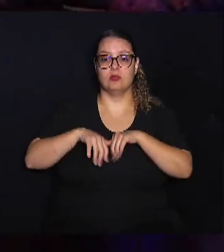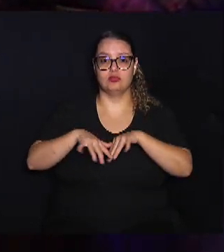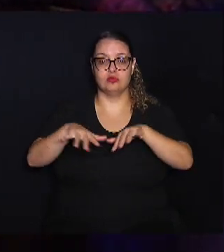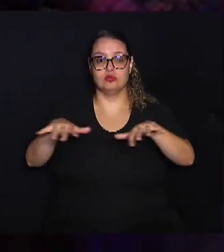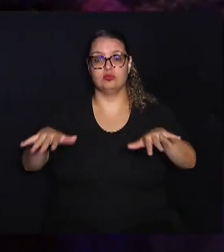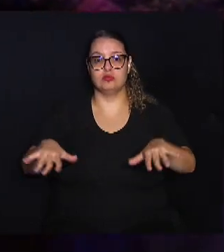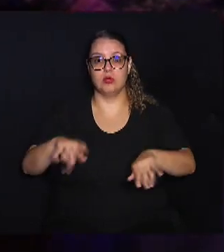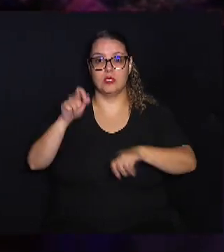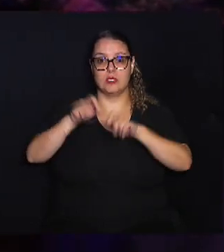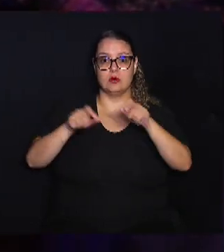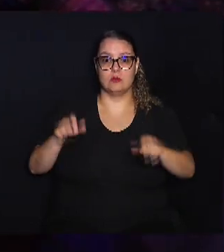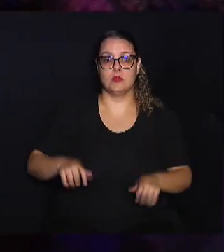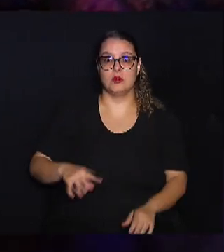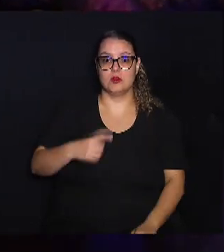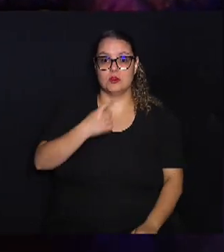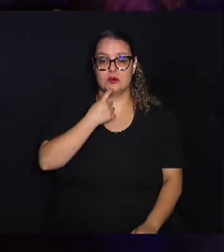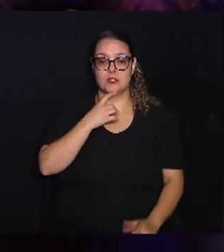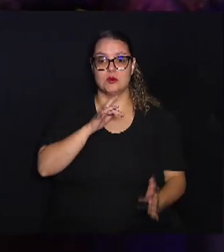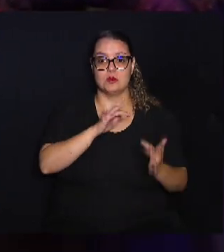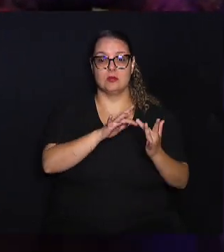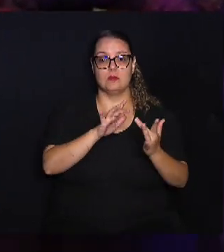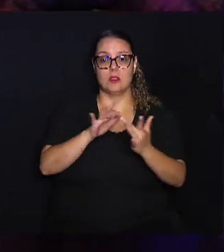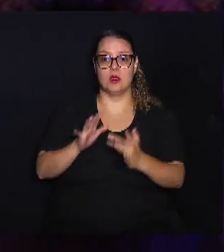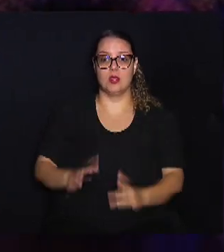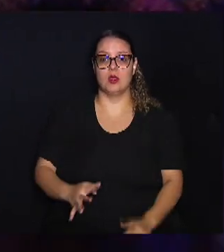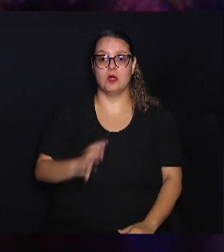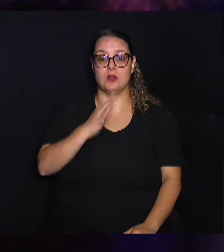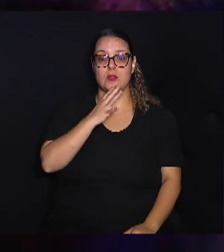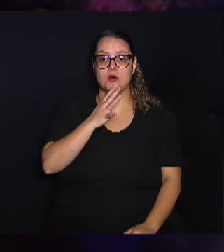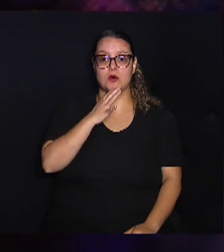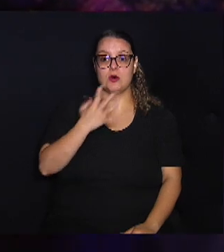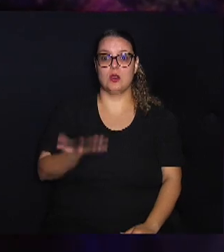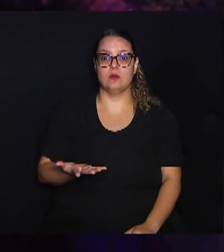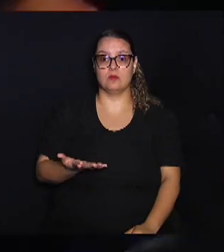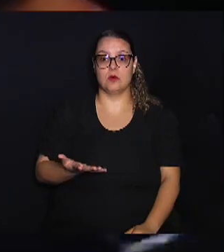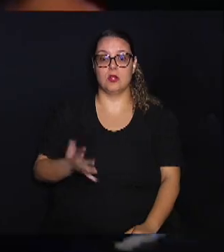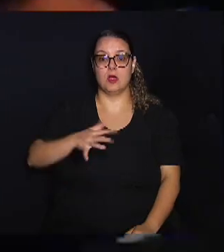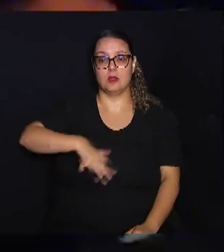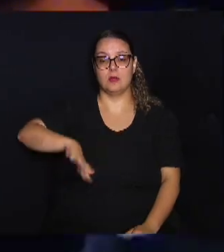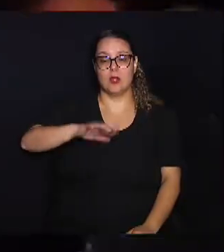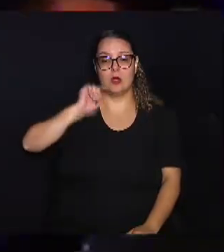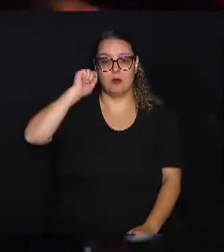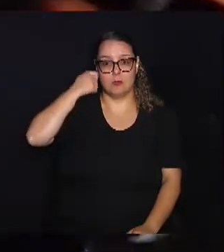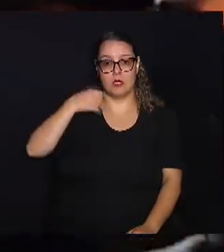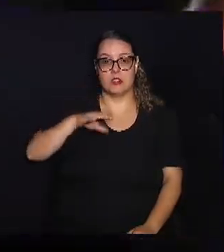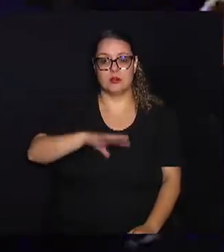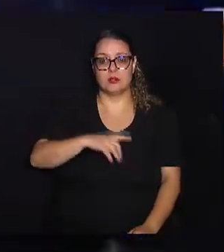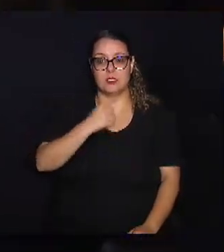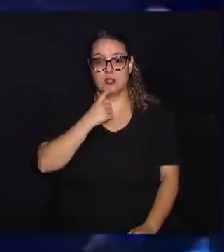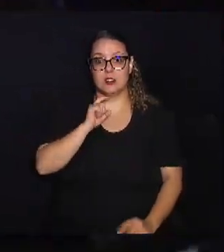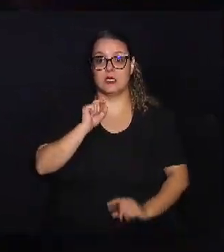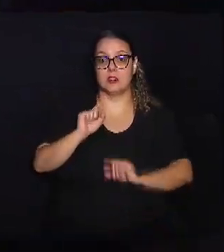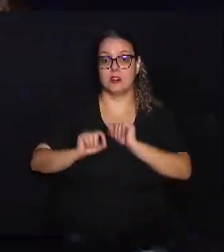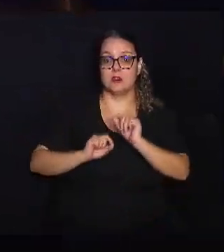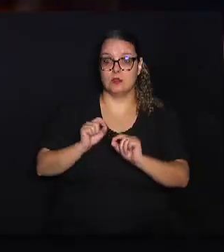pessoas em Campinas entrassem em contato e conhecessem a produção preta da cidade. Tem também